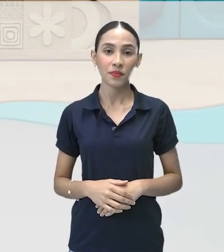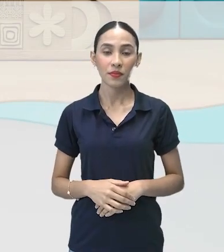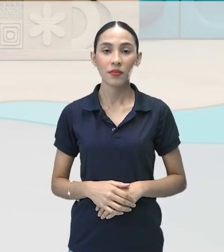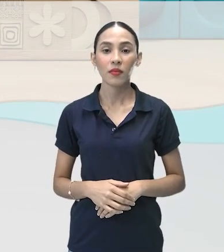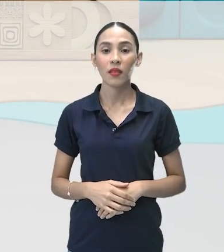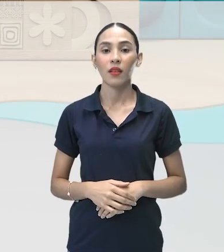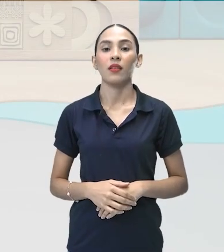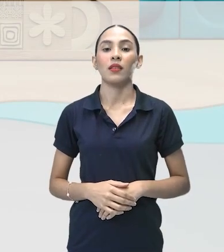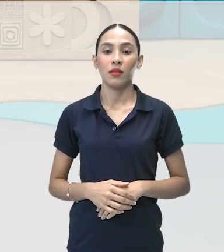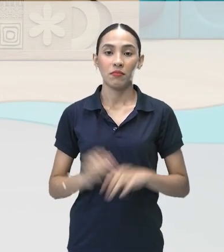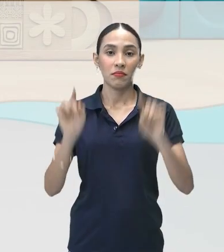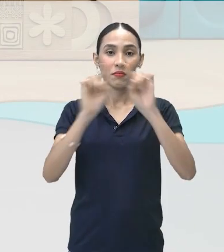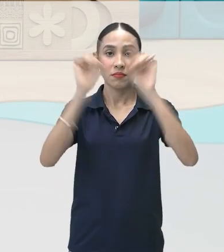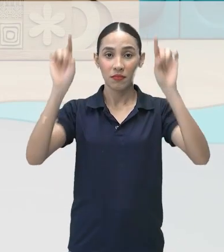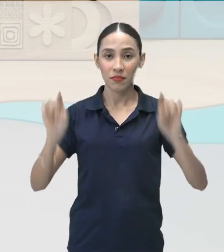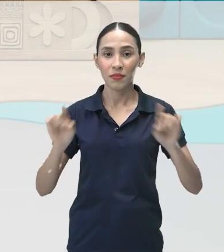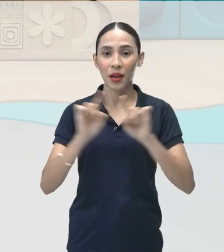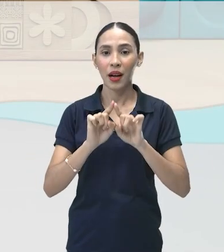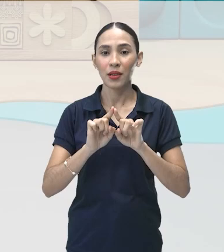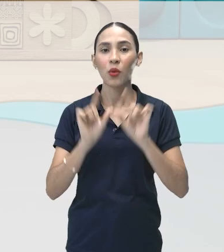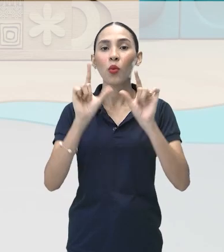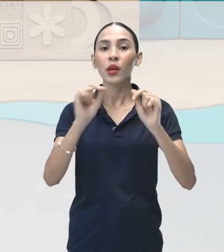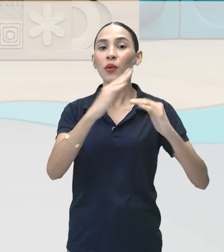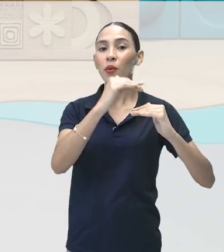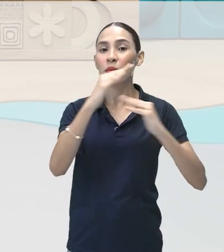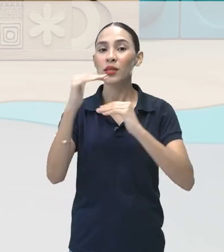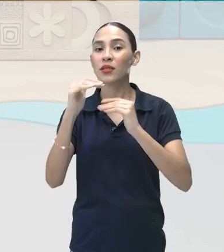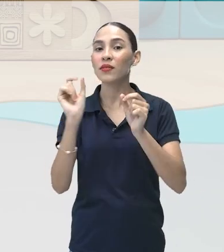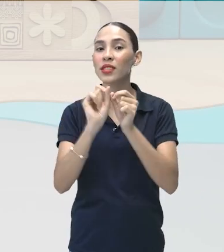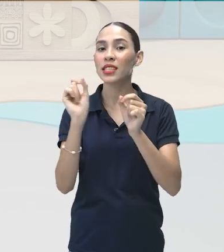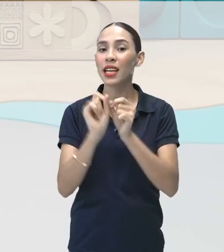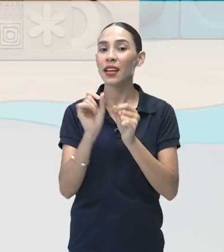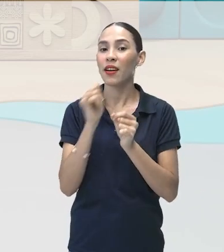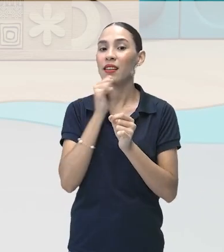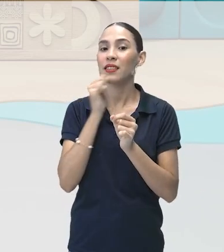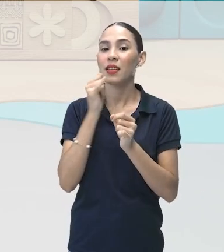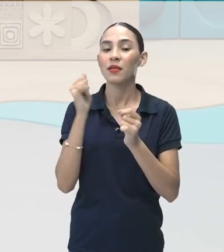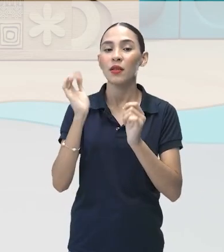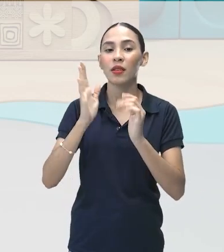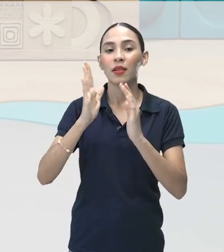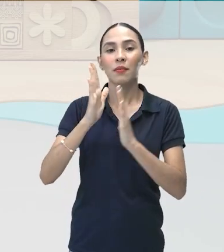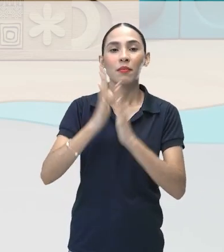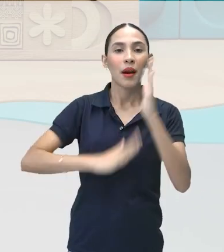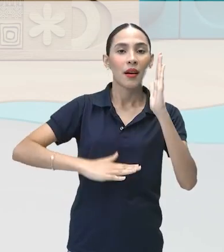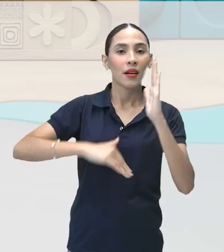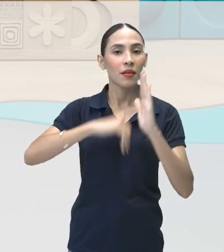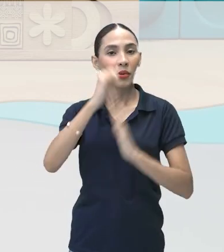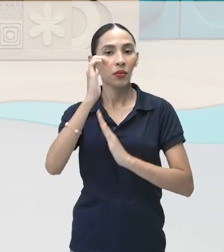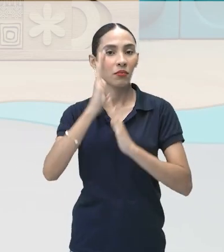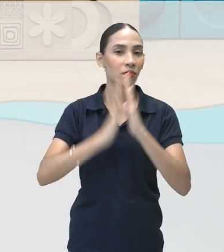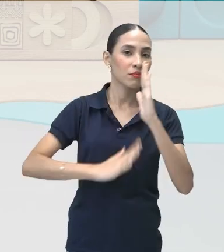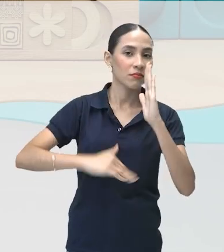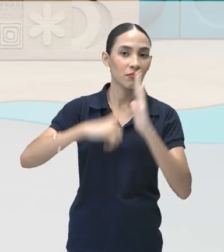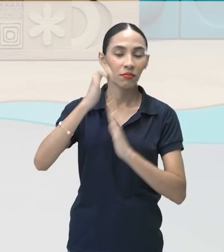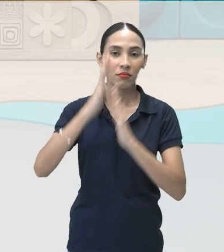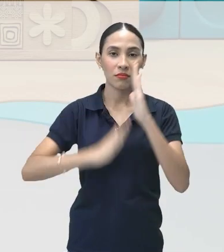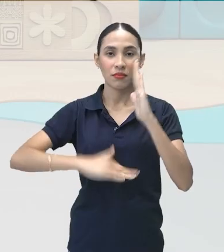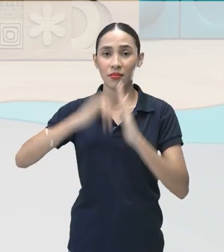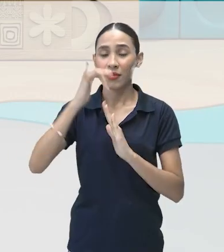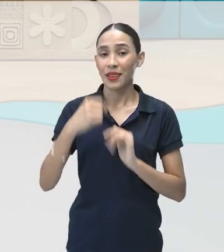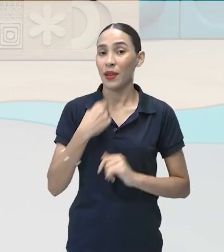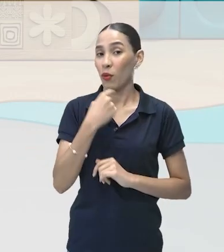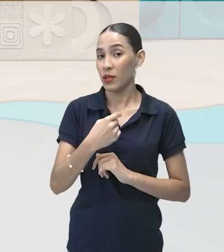estamos vendo um autorretrato. Aí o que os cubistas fizeram? Eles foram fragmentando, fragmentando, e chegou um momento que